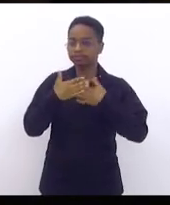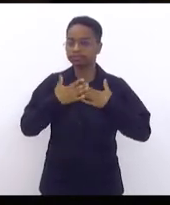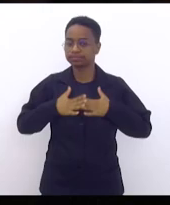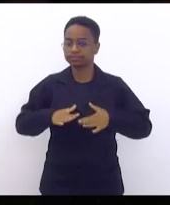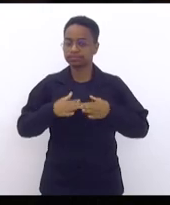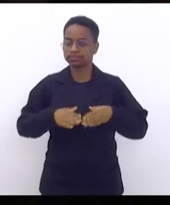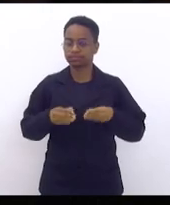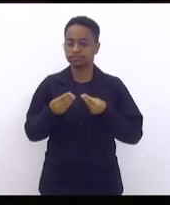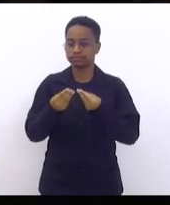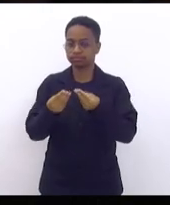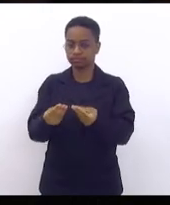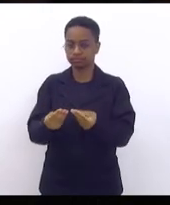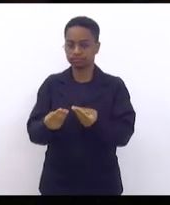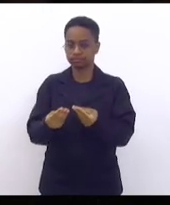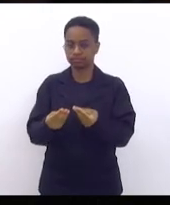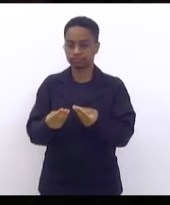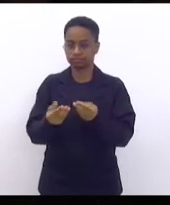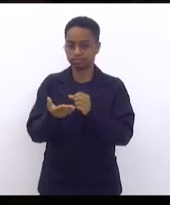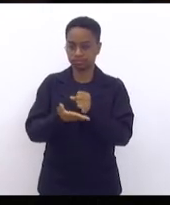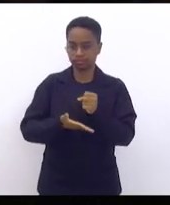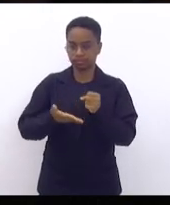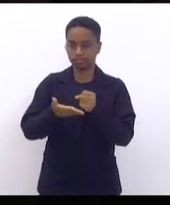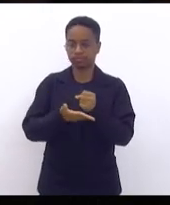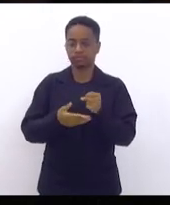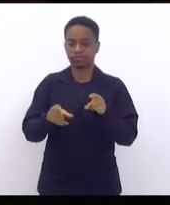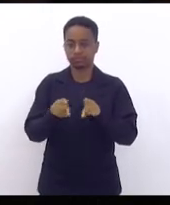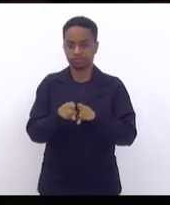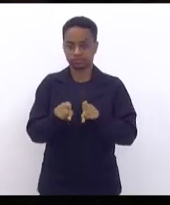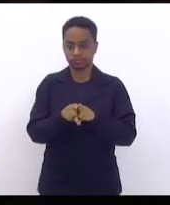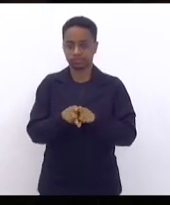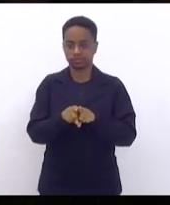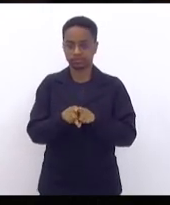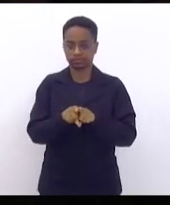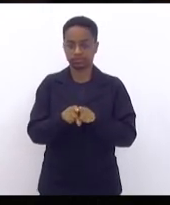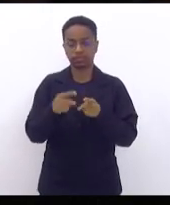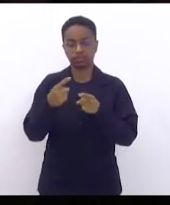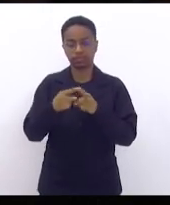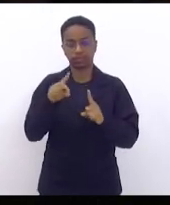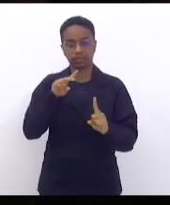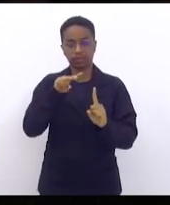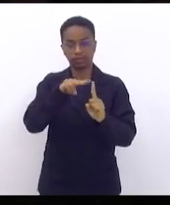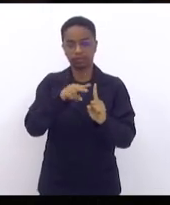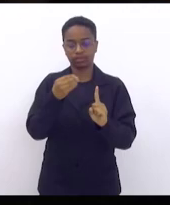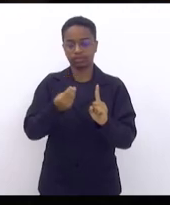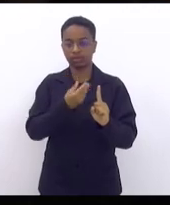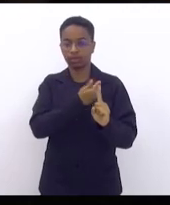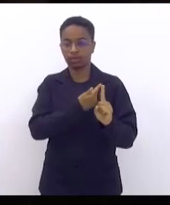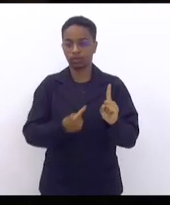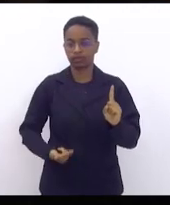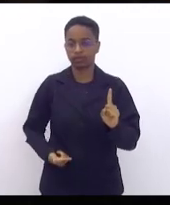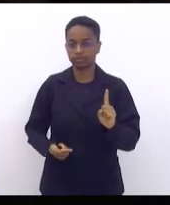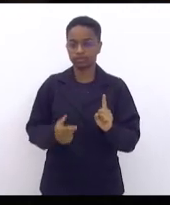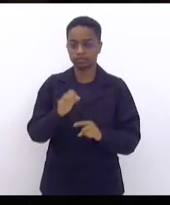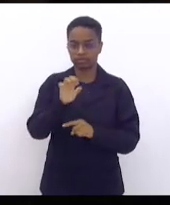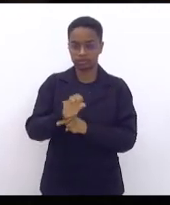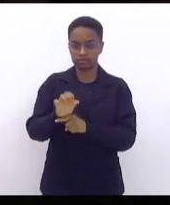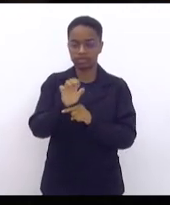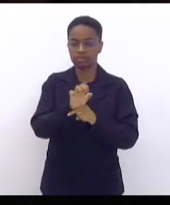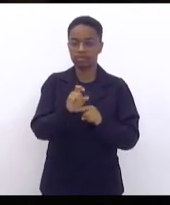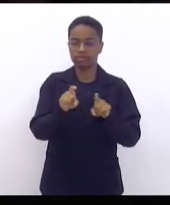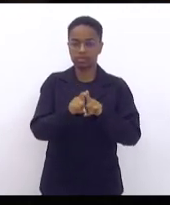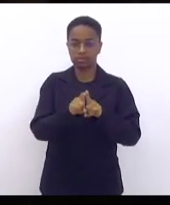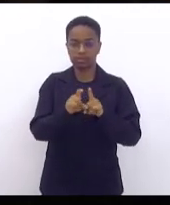a sua base também nesse sentido de olhar para os governos estaduais, olhar para